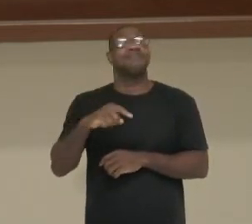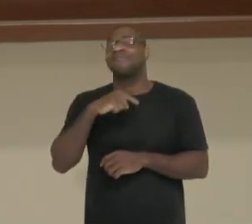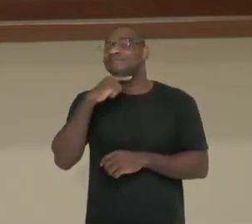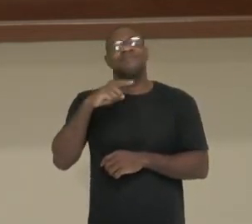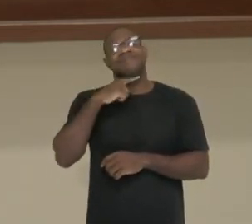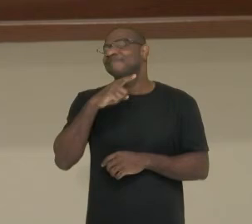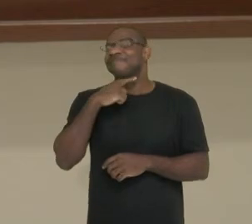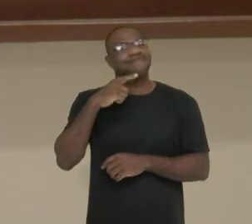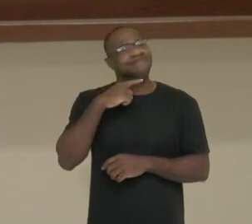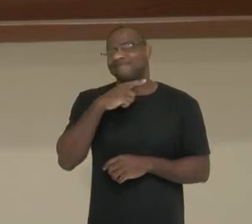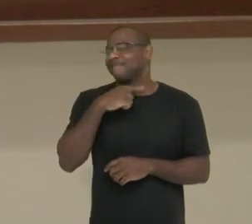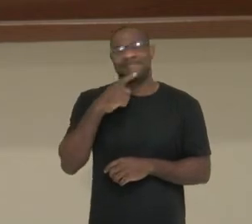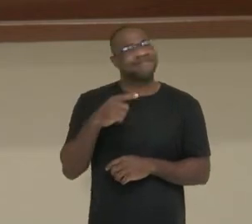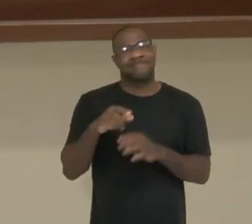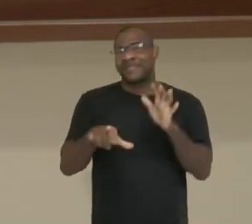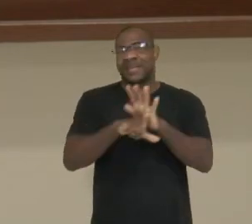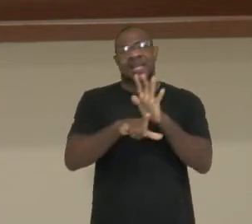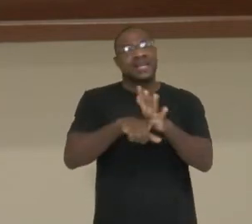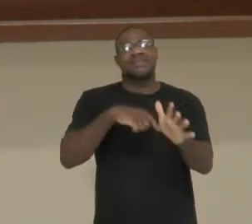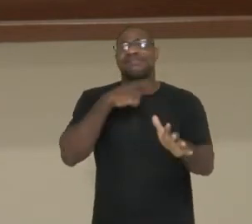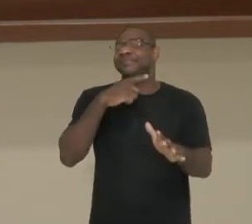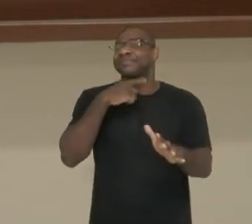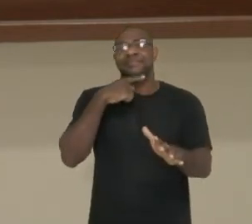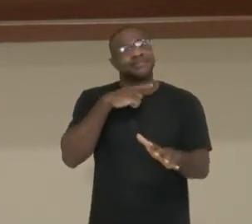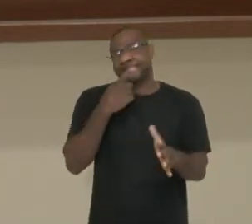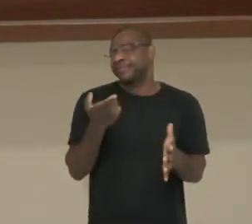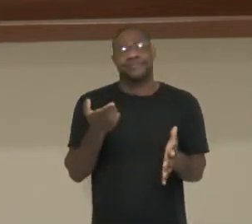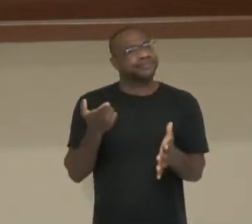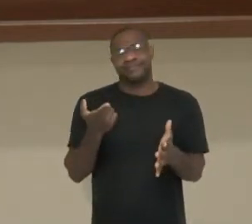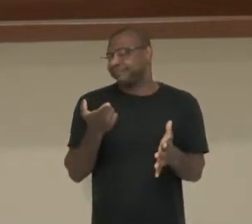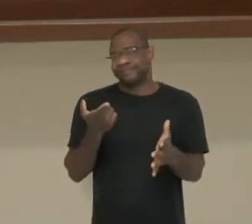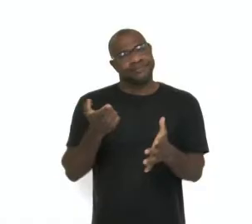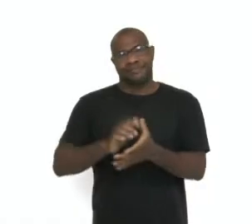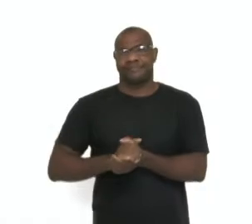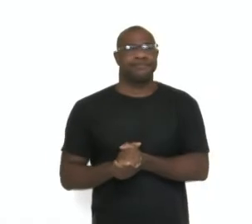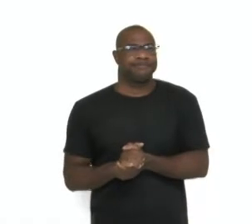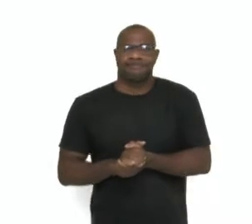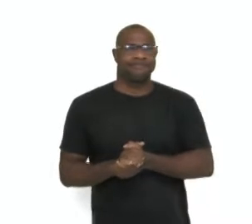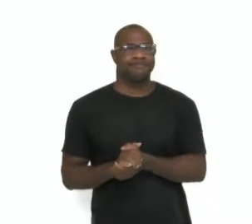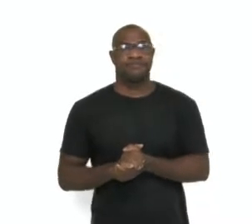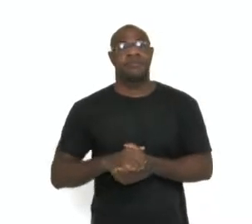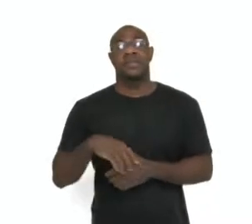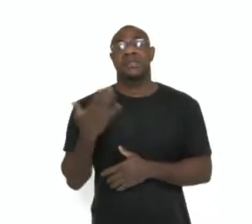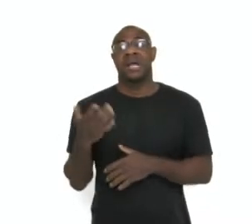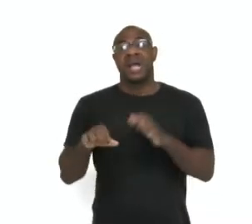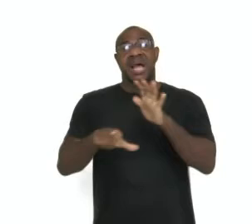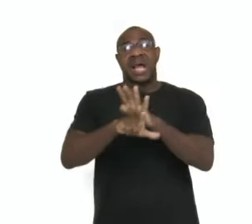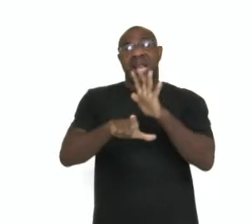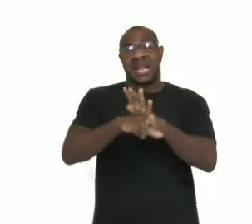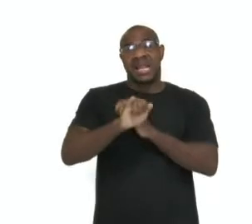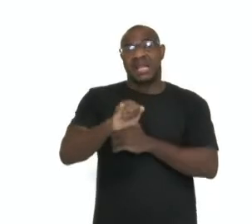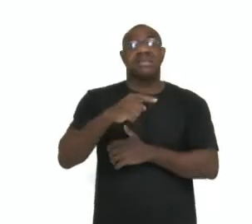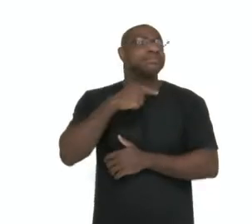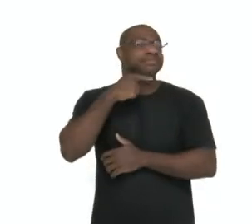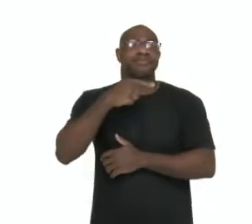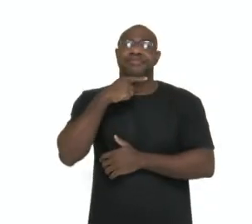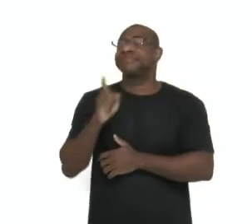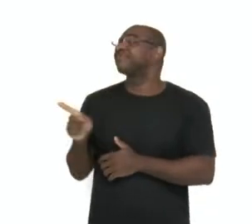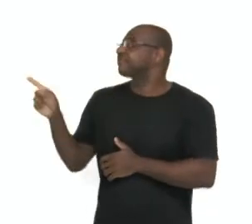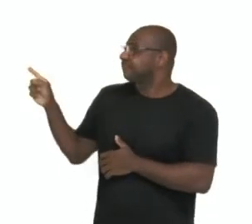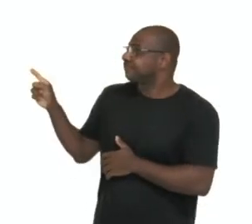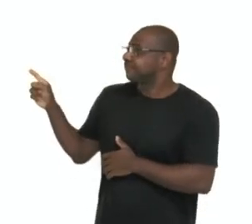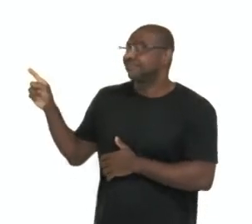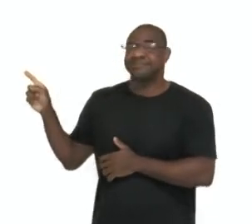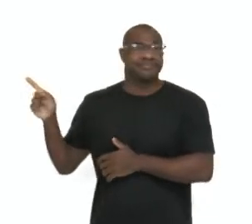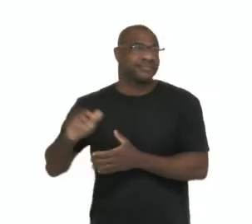papel principal, que era de manter a grande liberdade das pessoas. Essa lei ela reconhecia o direito de escravo comprar a